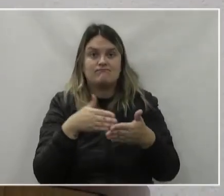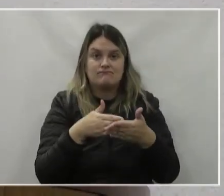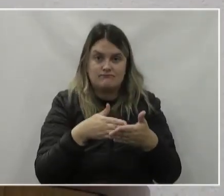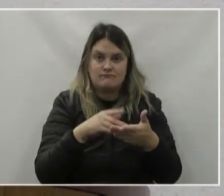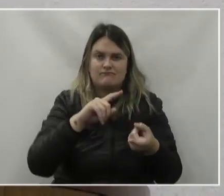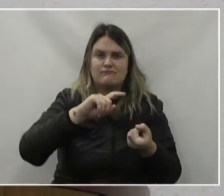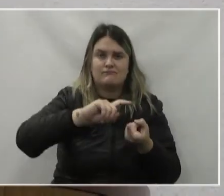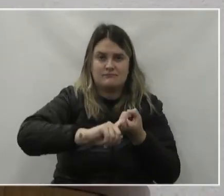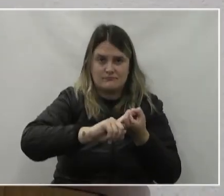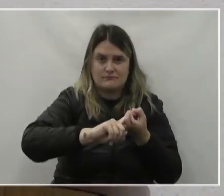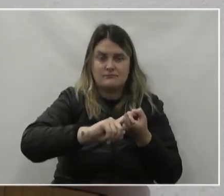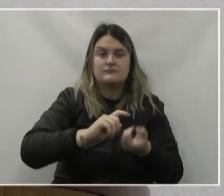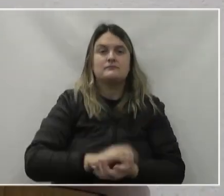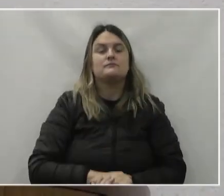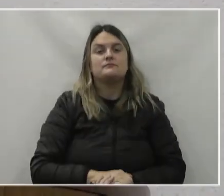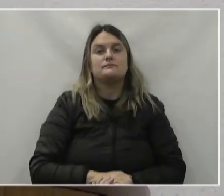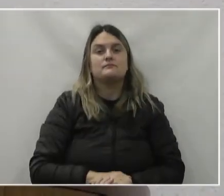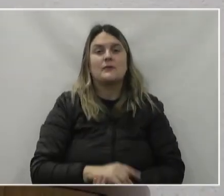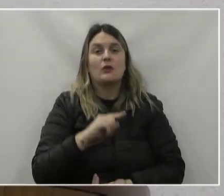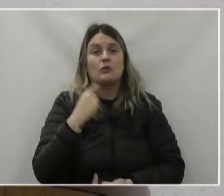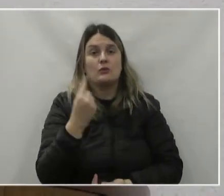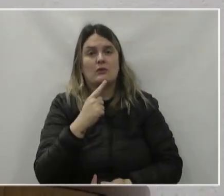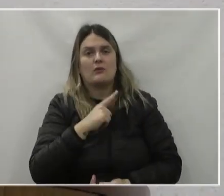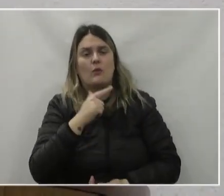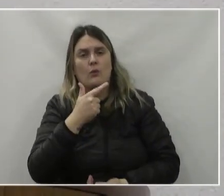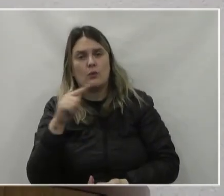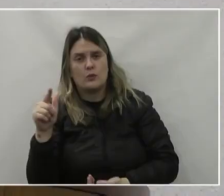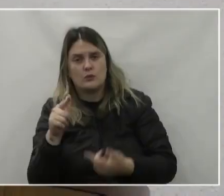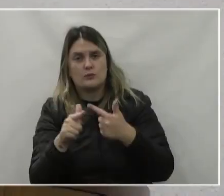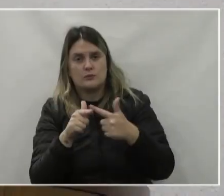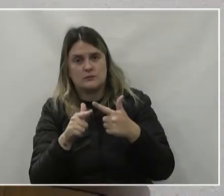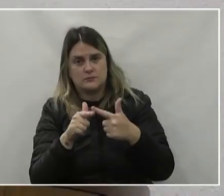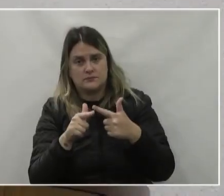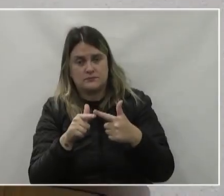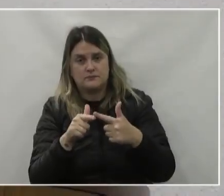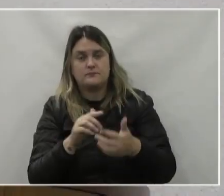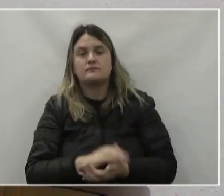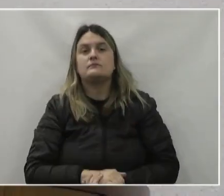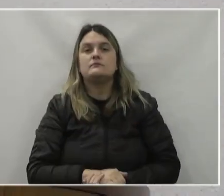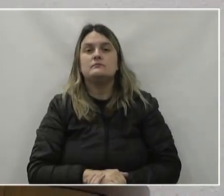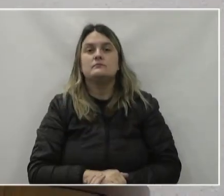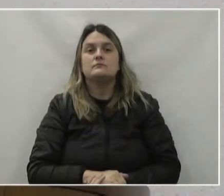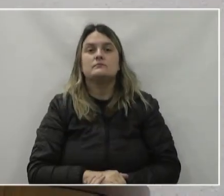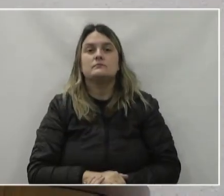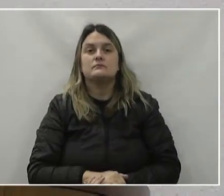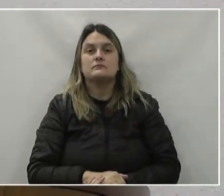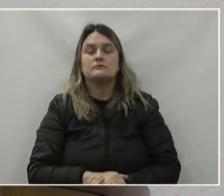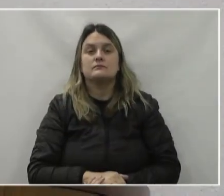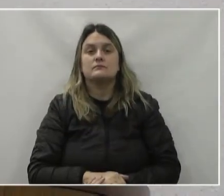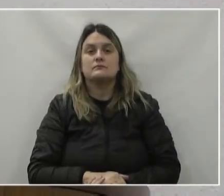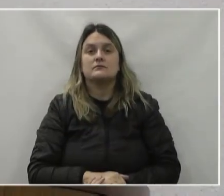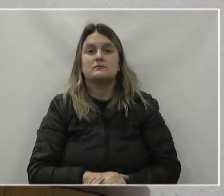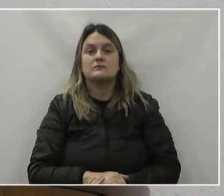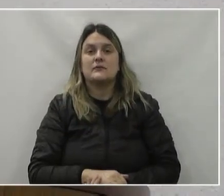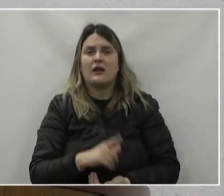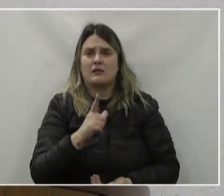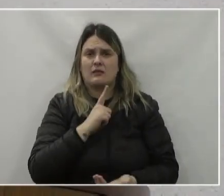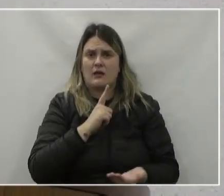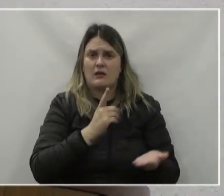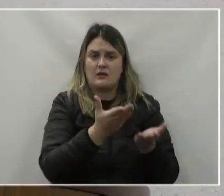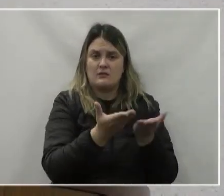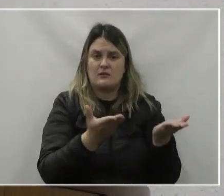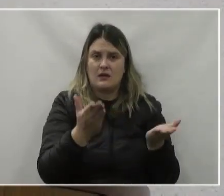E nós temos um outro agravante. Hoje nós estamos operando com uma